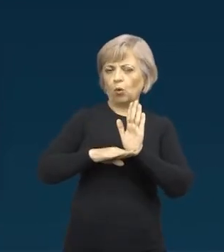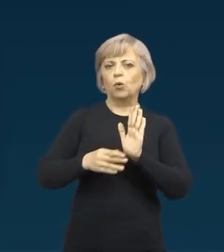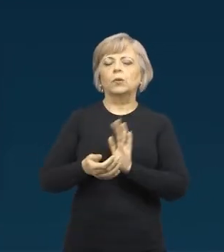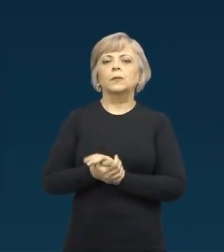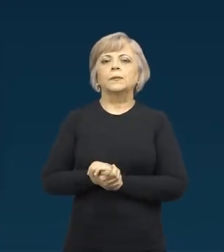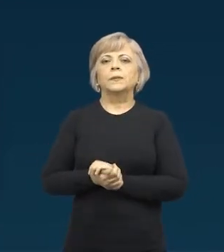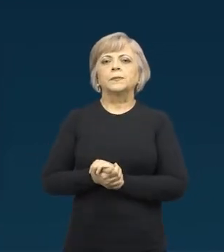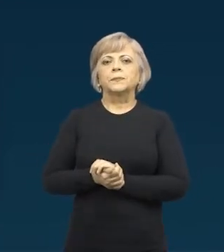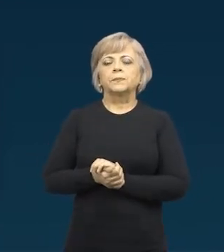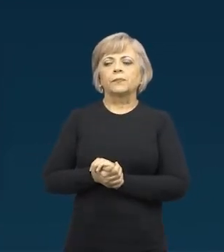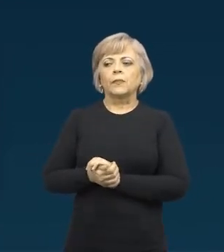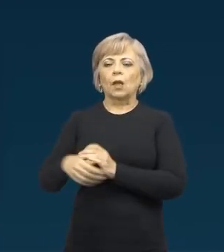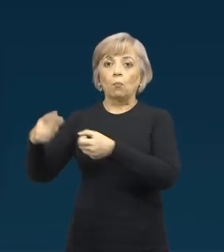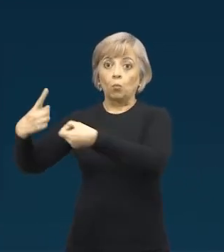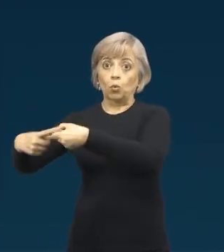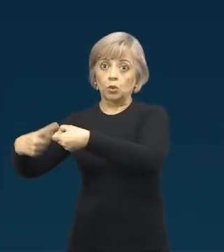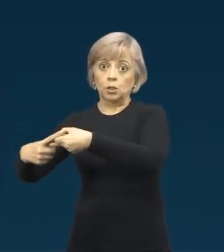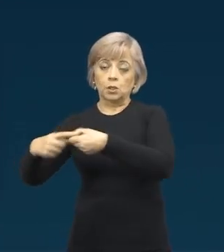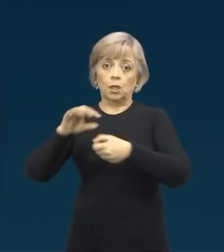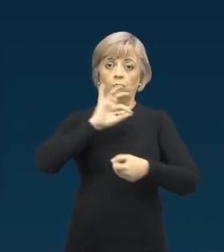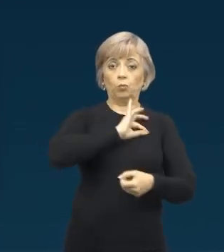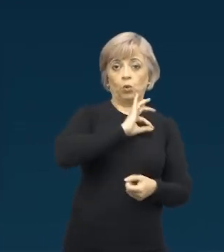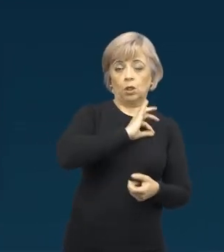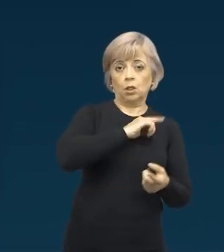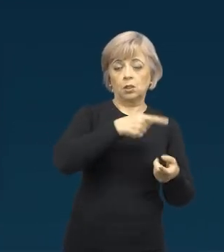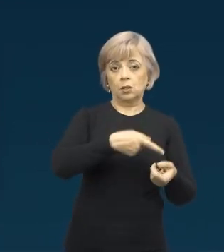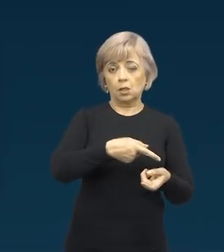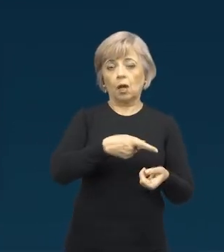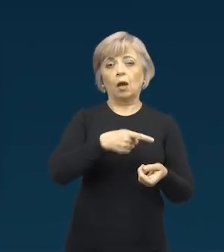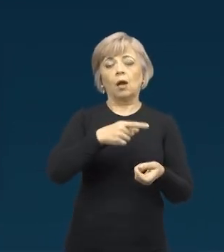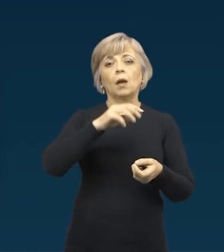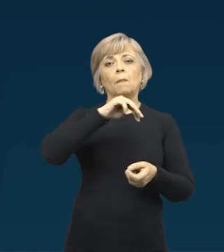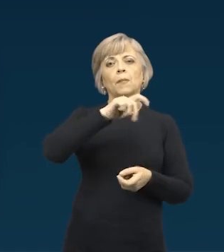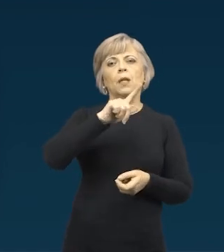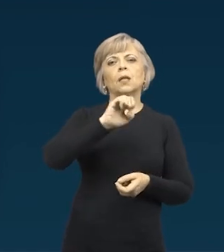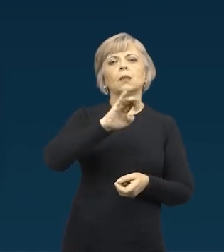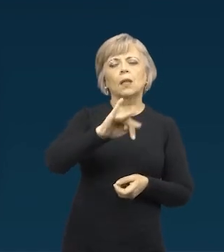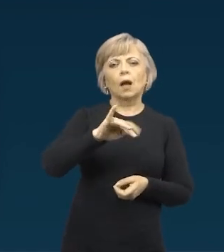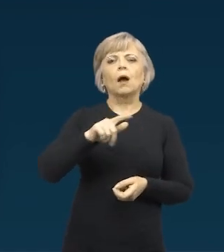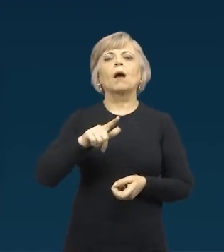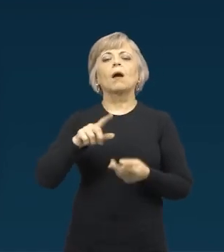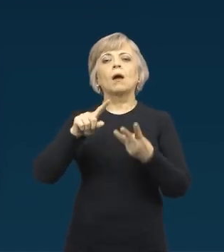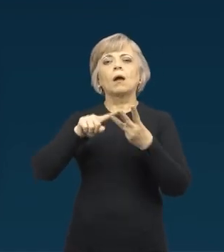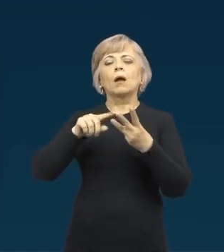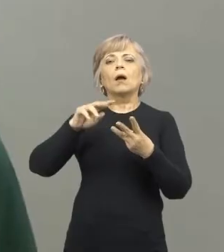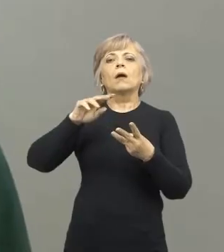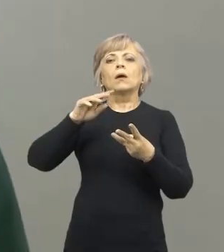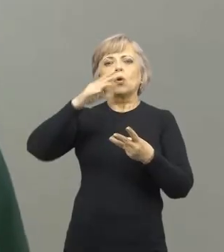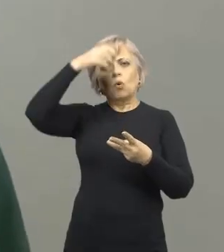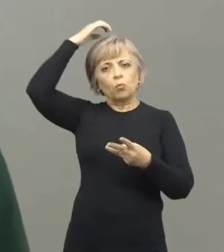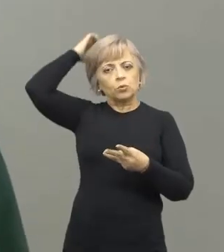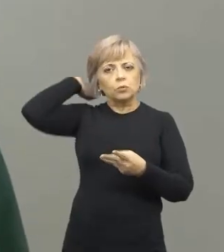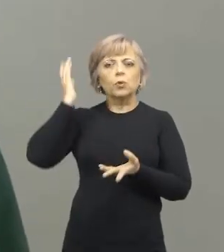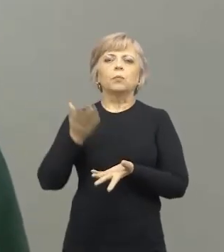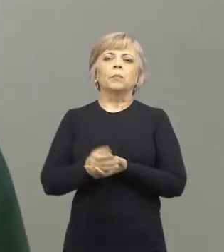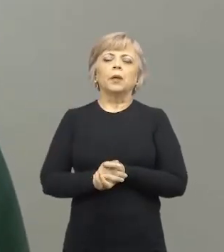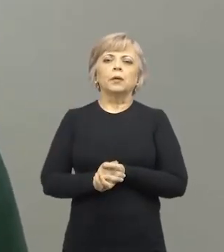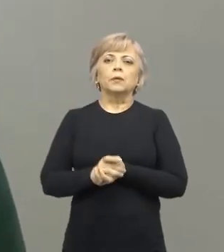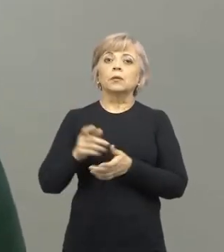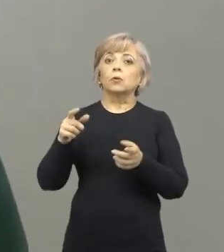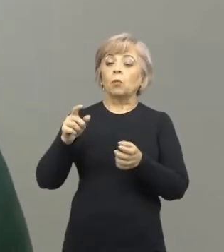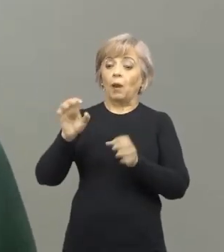entre município, forças policiais, polícia militar, polícia civil e corpo de bombeiros, para